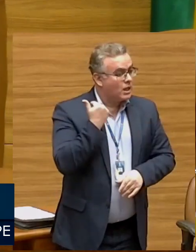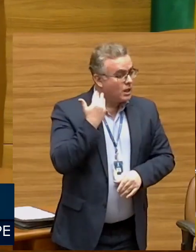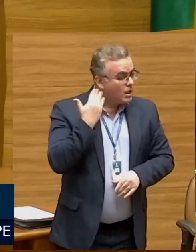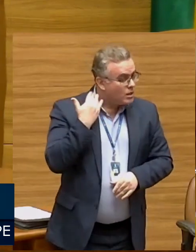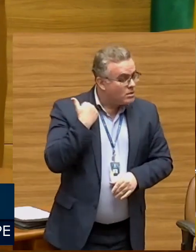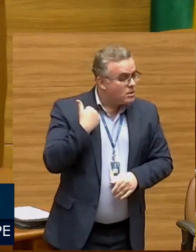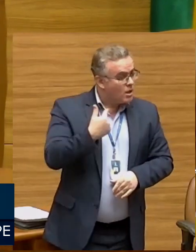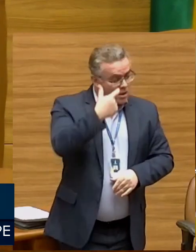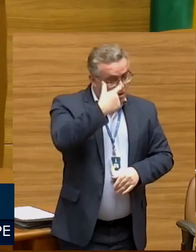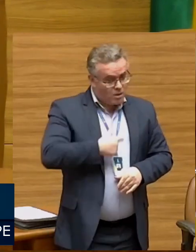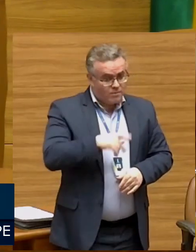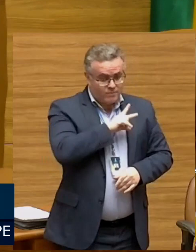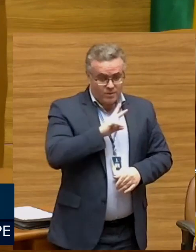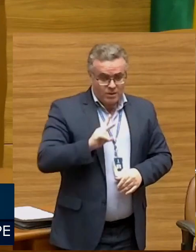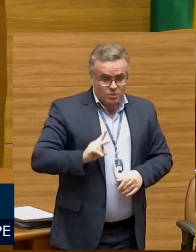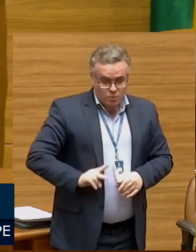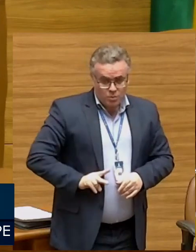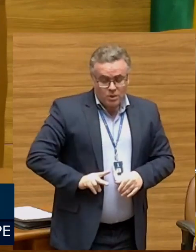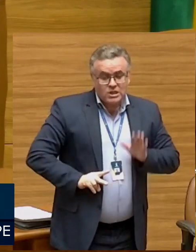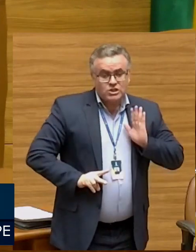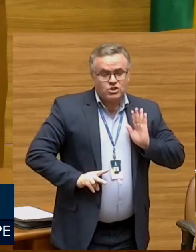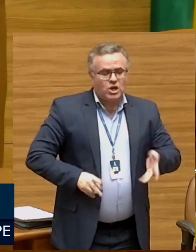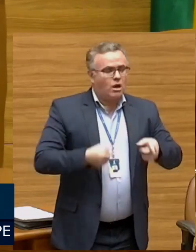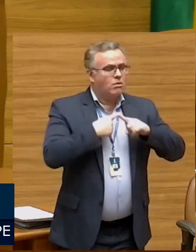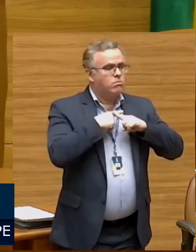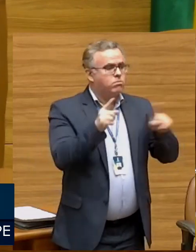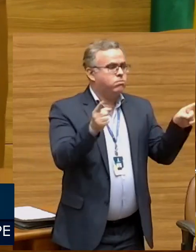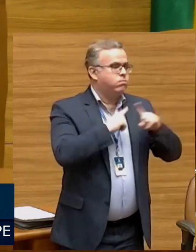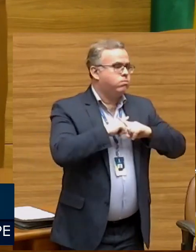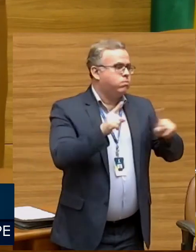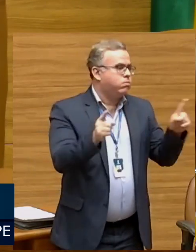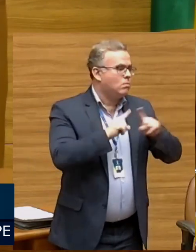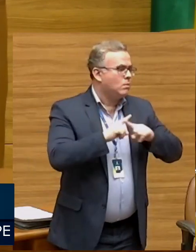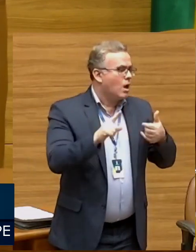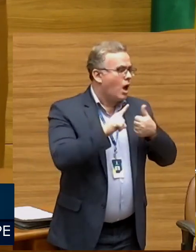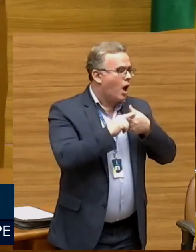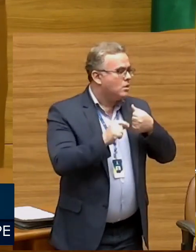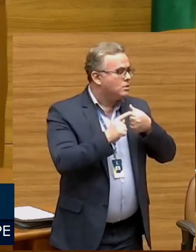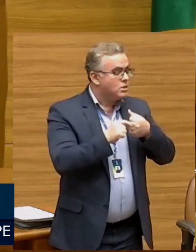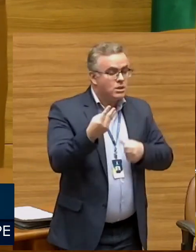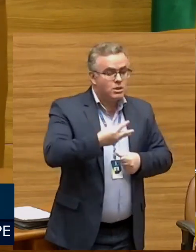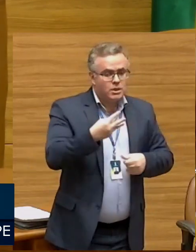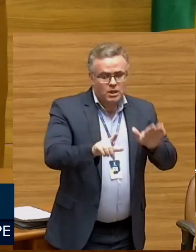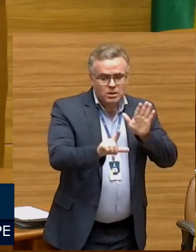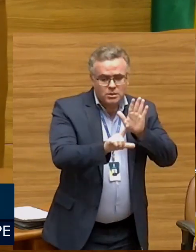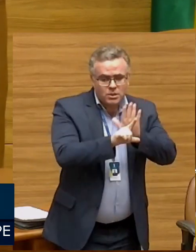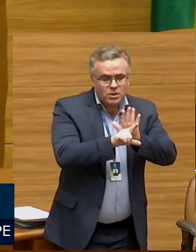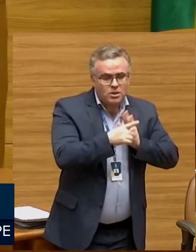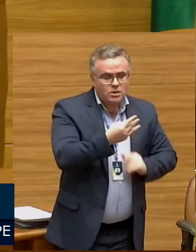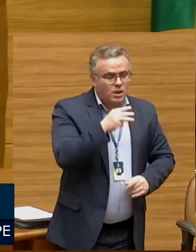na época, como vereadora, já denunciava que no artigo 3º da Lei